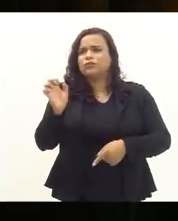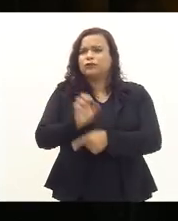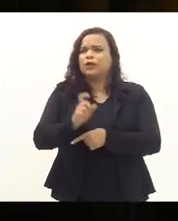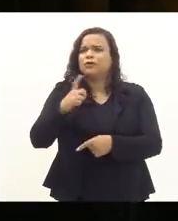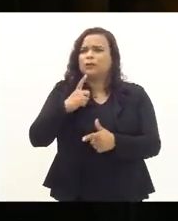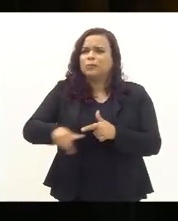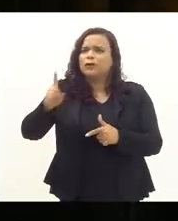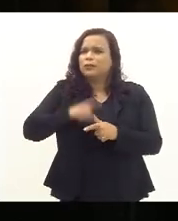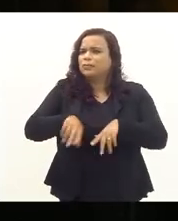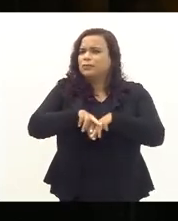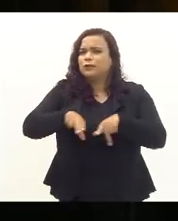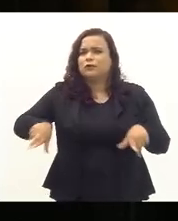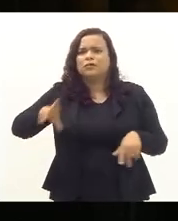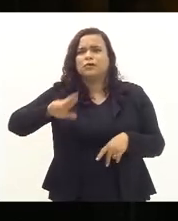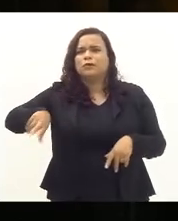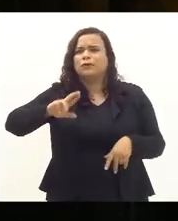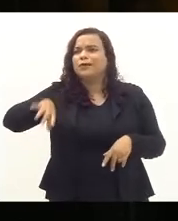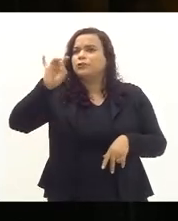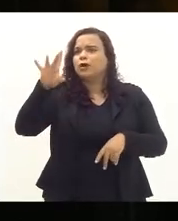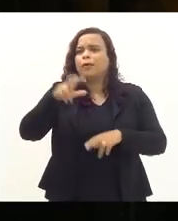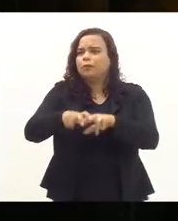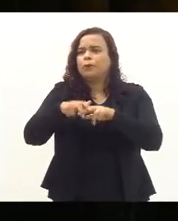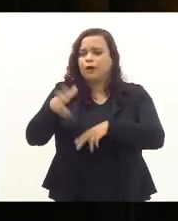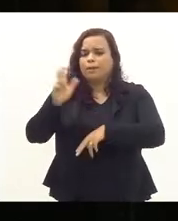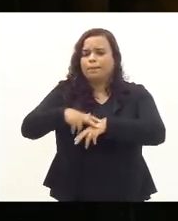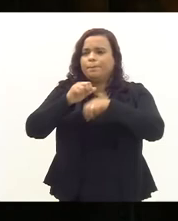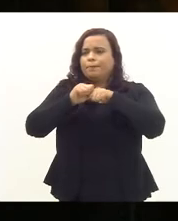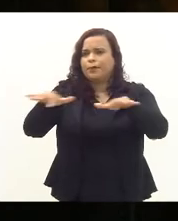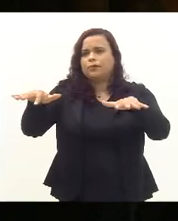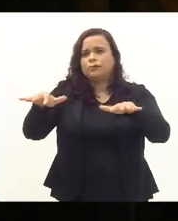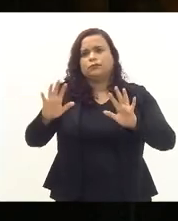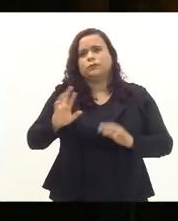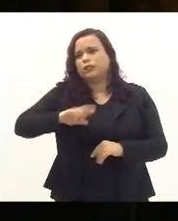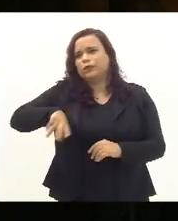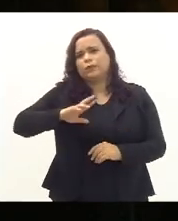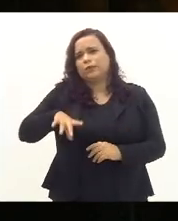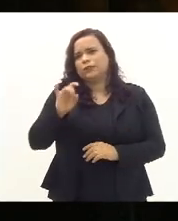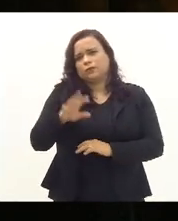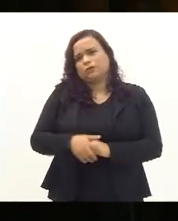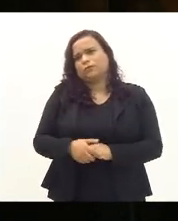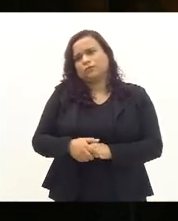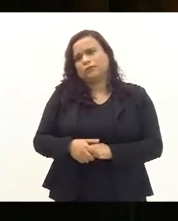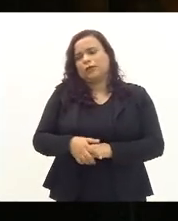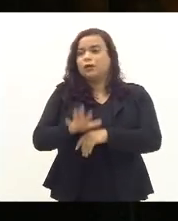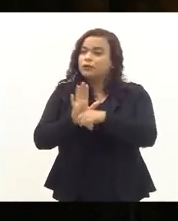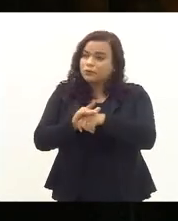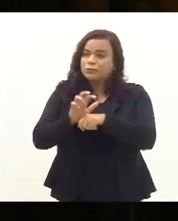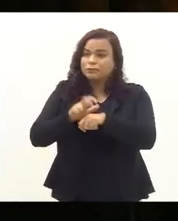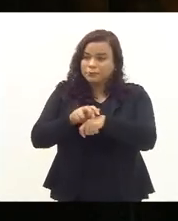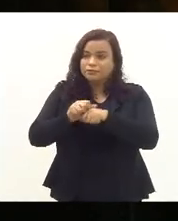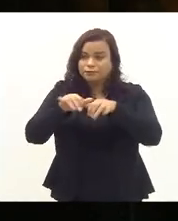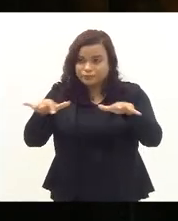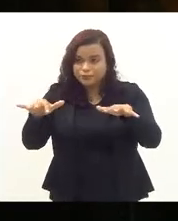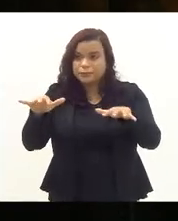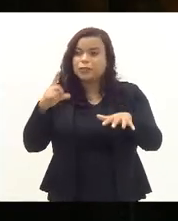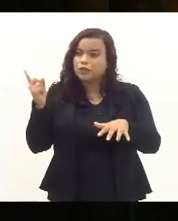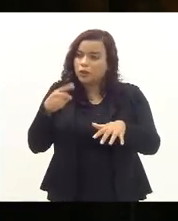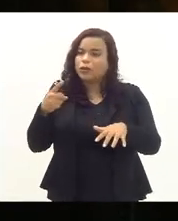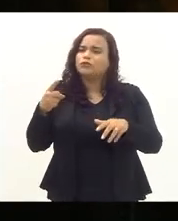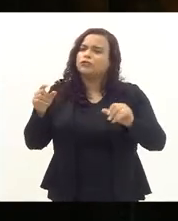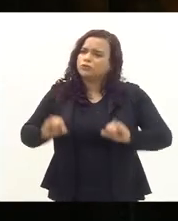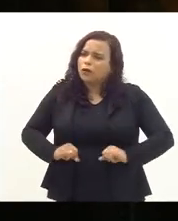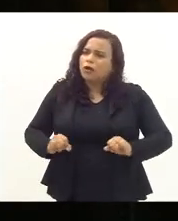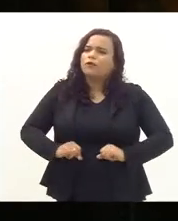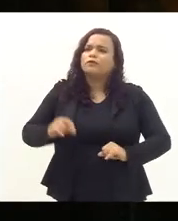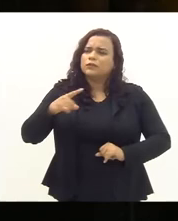que não é só reflexo da pandemia vejo a pandemia colocou a gente numa situação muito difícil